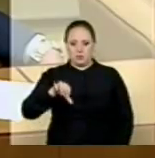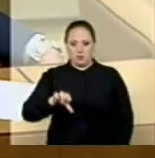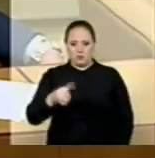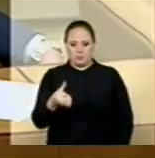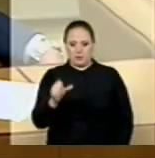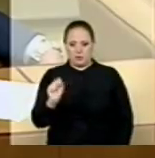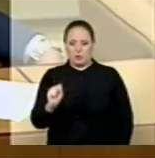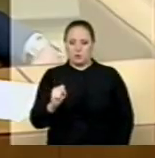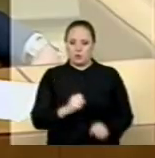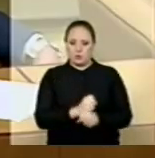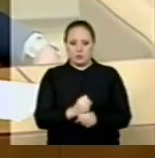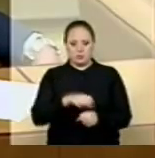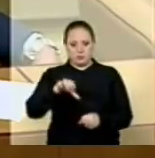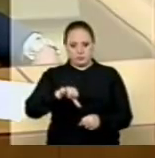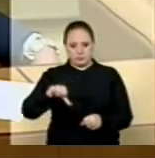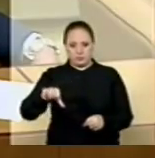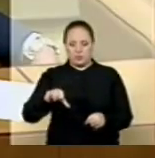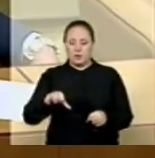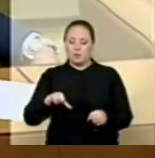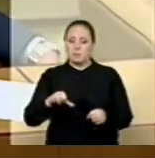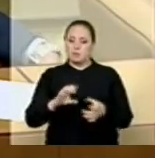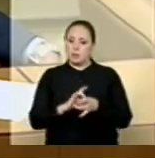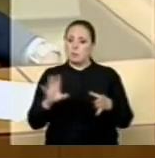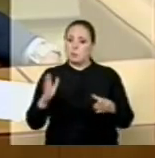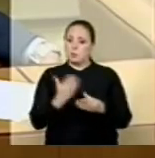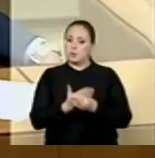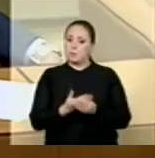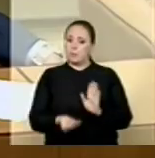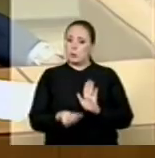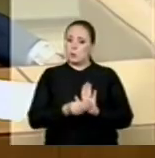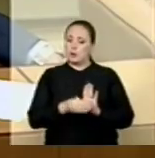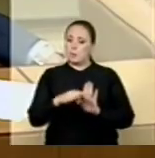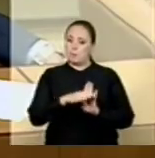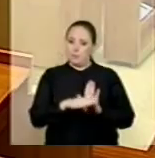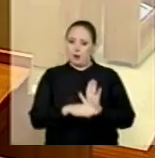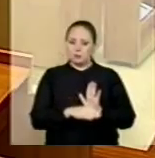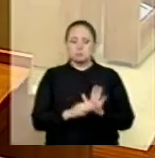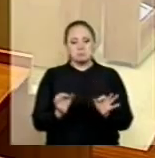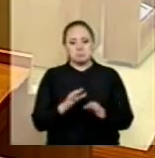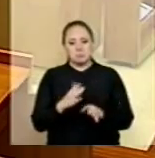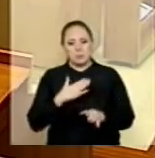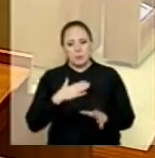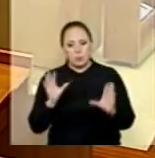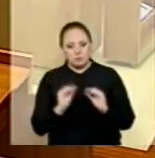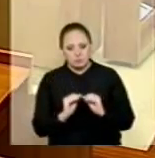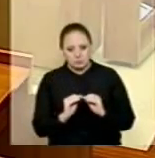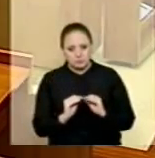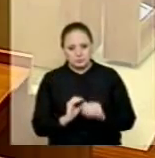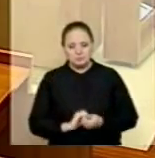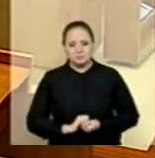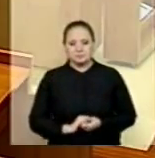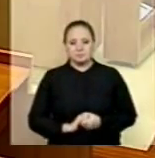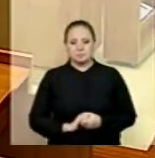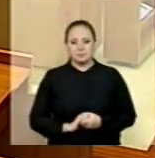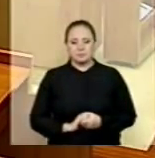99, liberando o processo para inserção na pauta, né? É o relatório. Agradeço a Vossa Excelência,